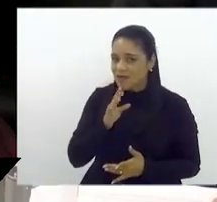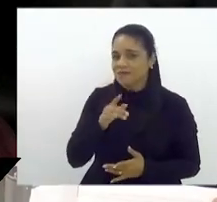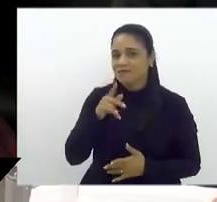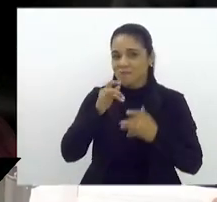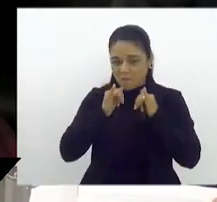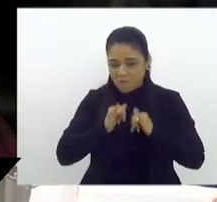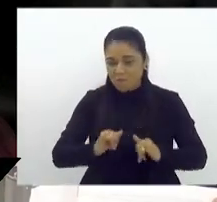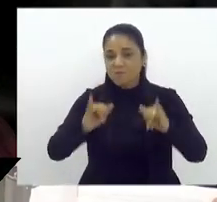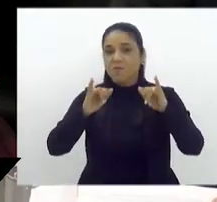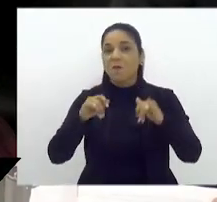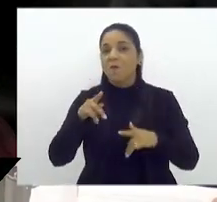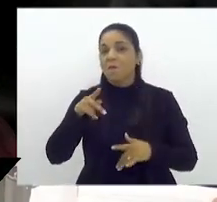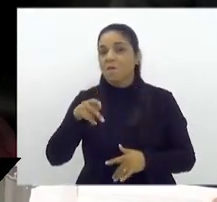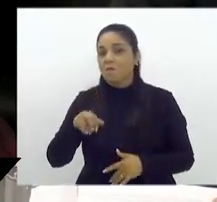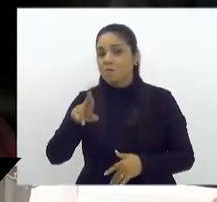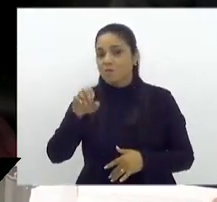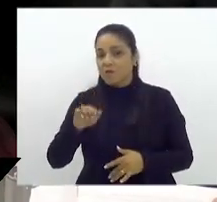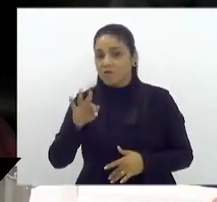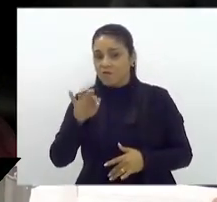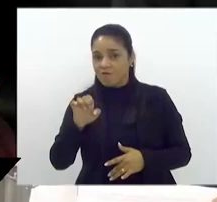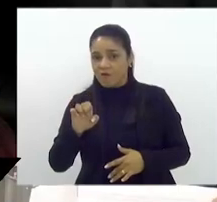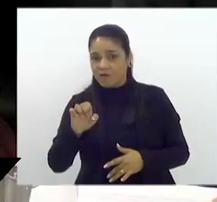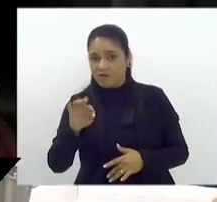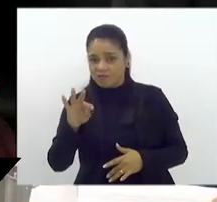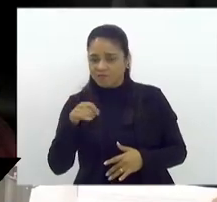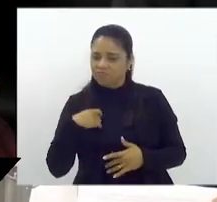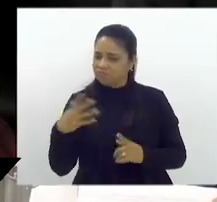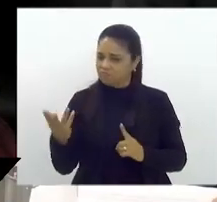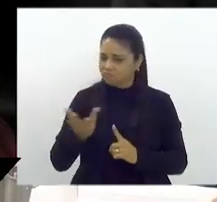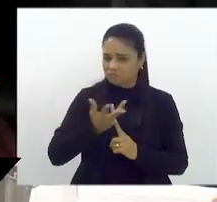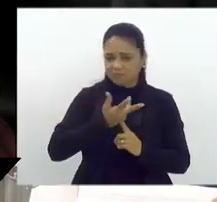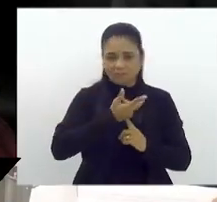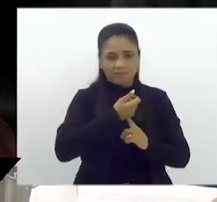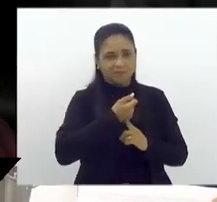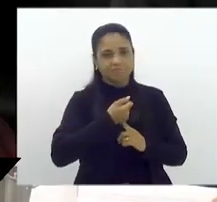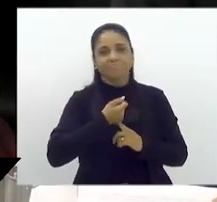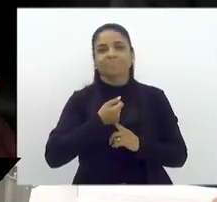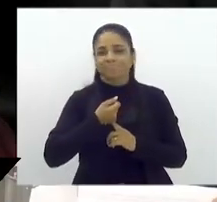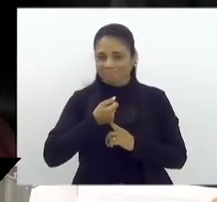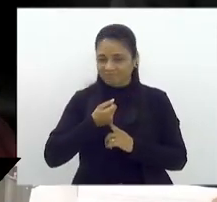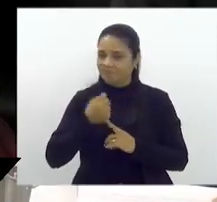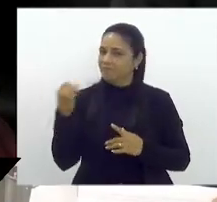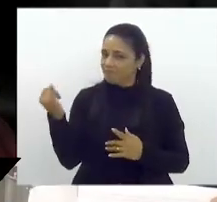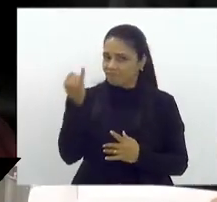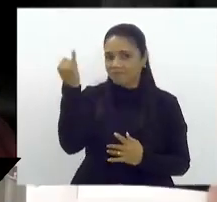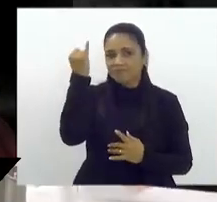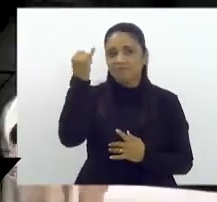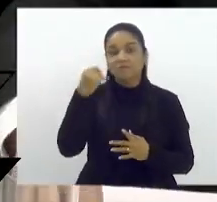reconhecido, né, como um artista de vanguarda e muito importante. Então,